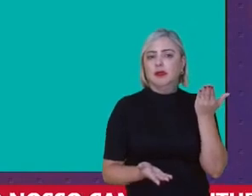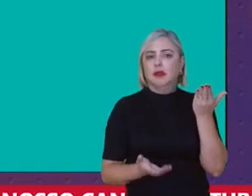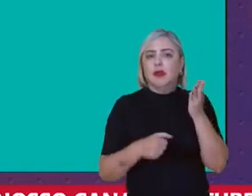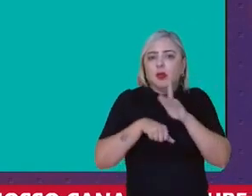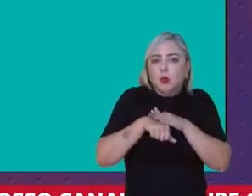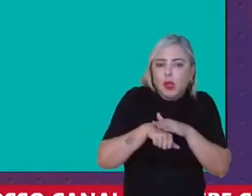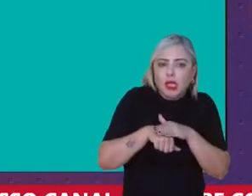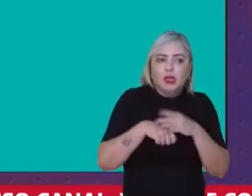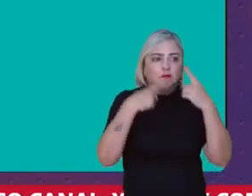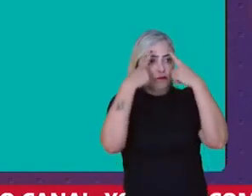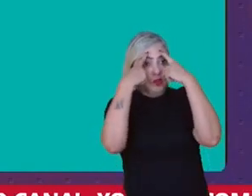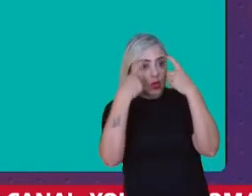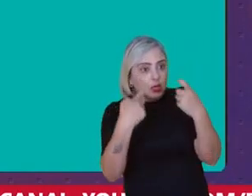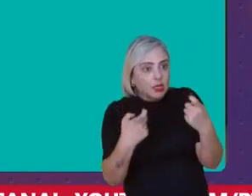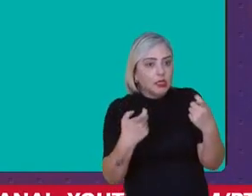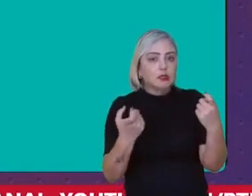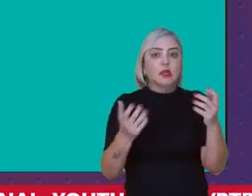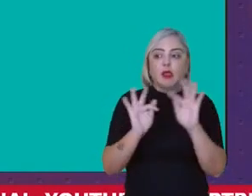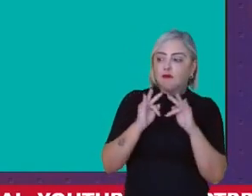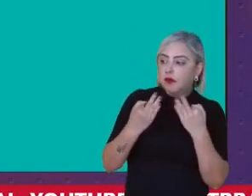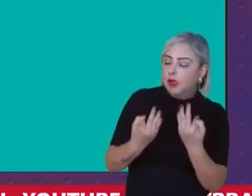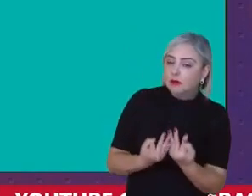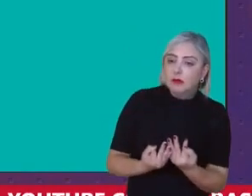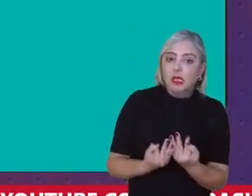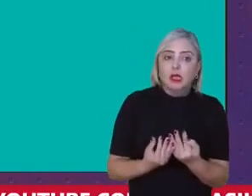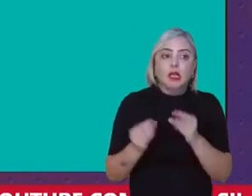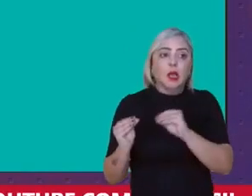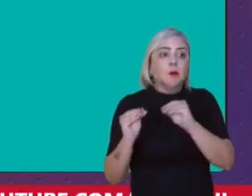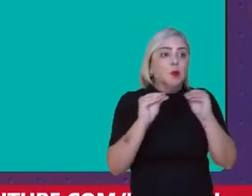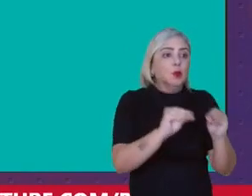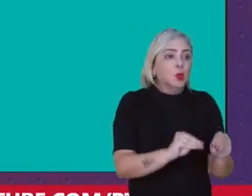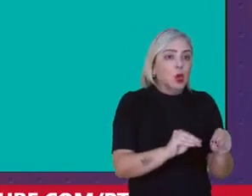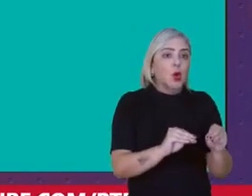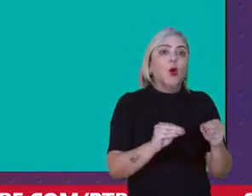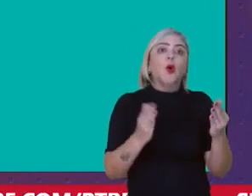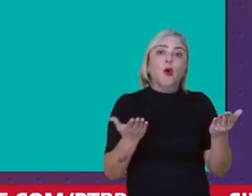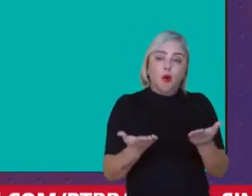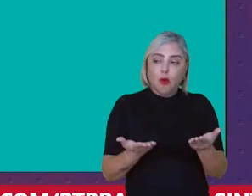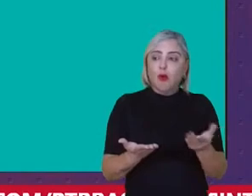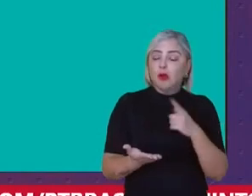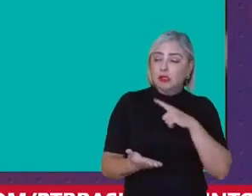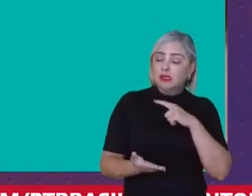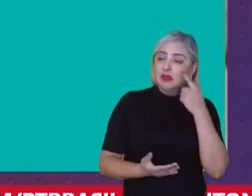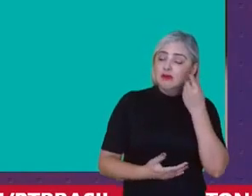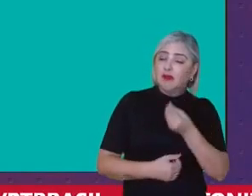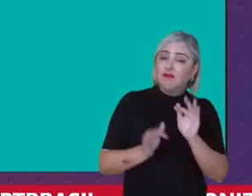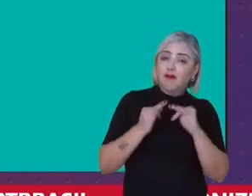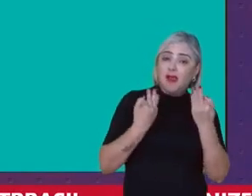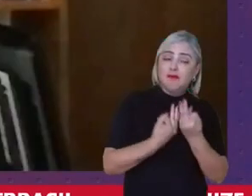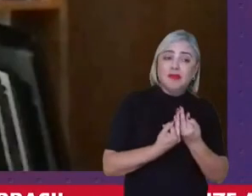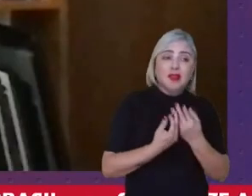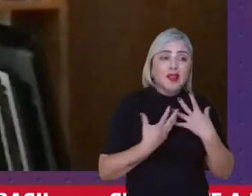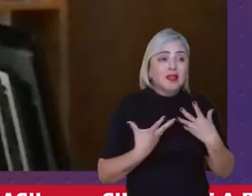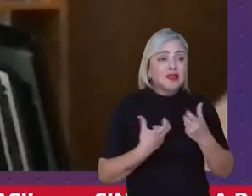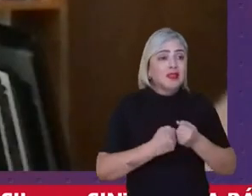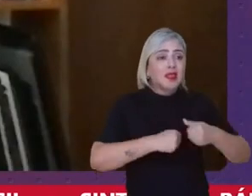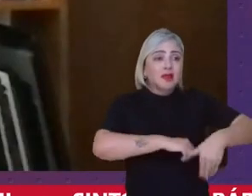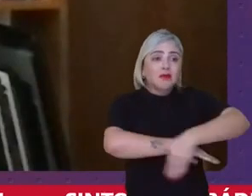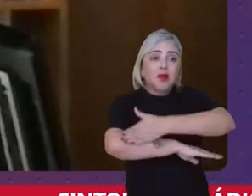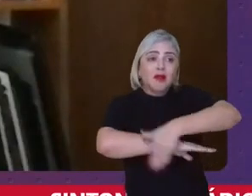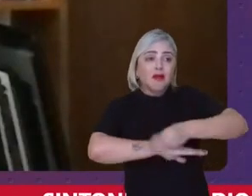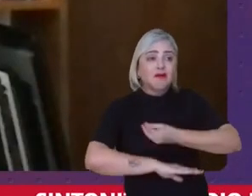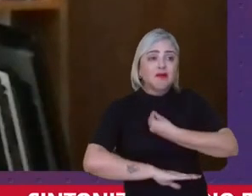alguma situação de violência, a família pode estar desalojada, como nós temos hoje gente na rua, famílias inteiras que